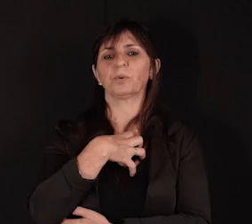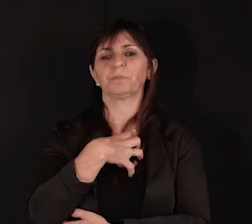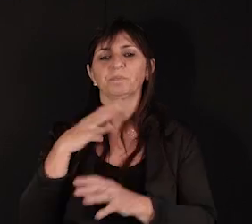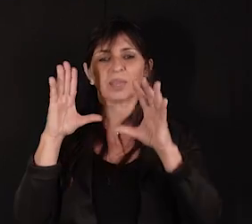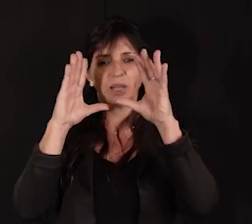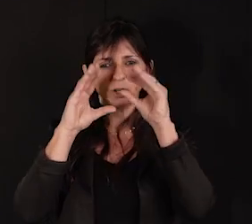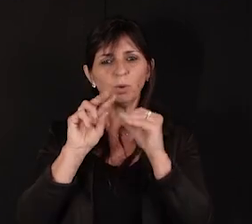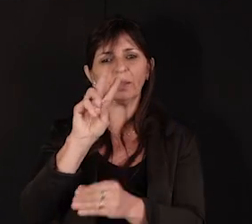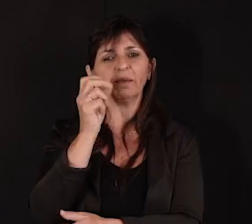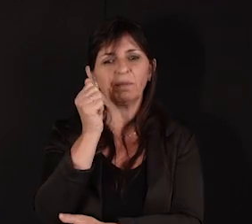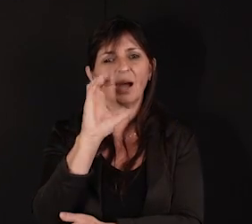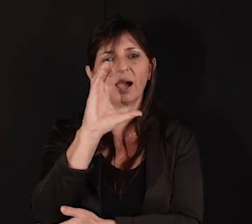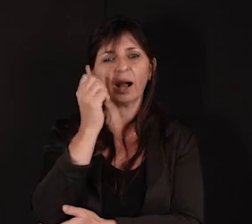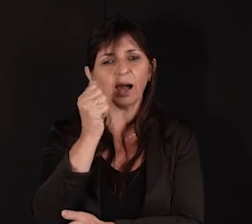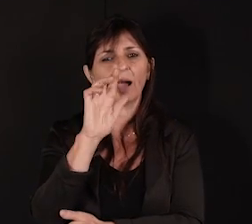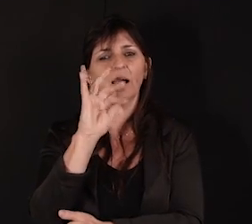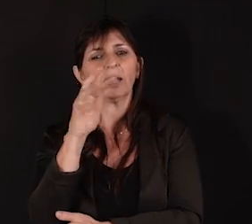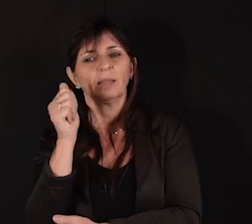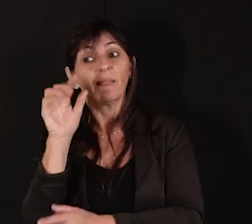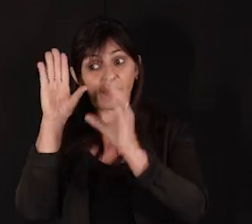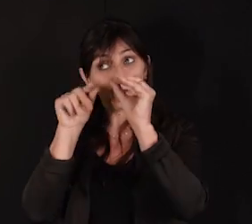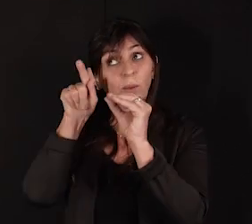causa do rodeio da vacaria. Fiz na noite do rodeio.